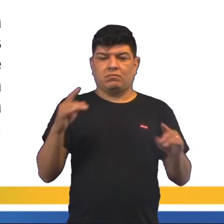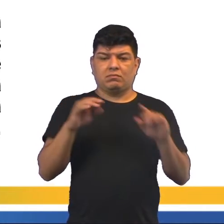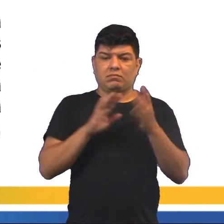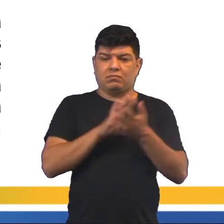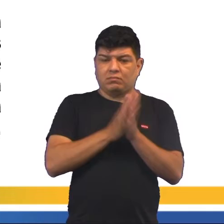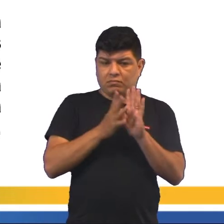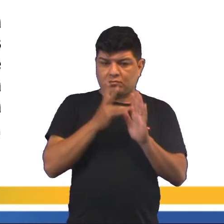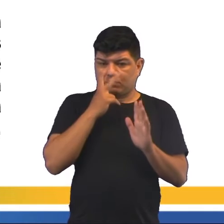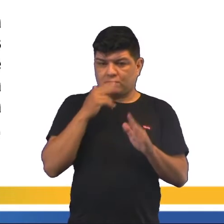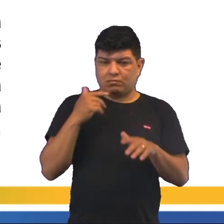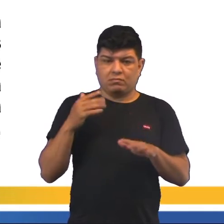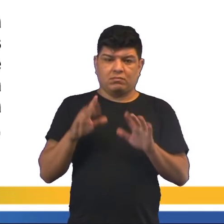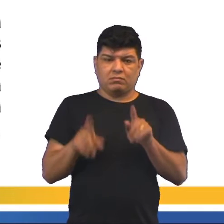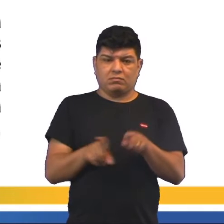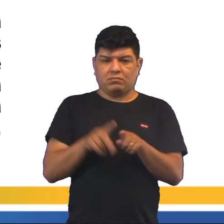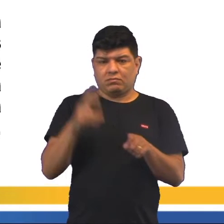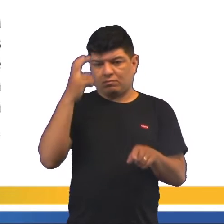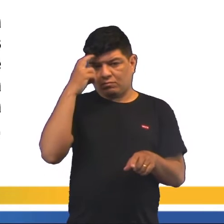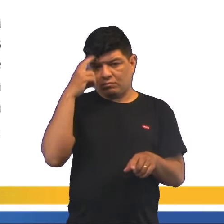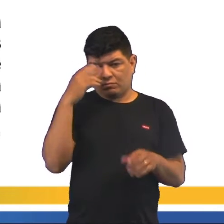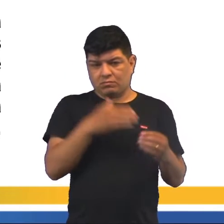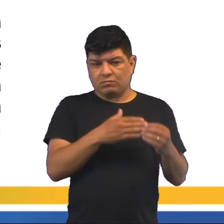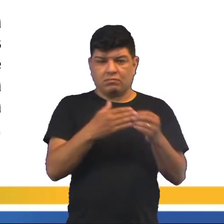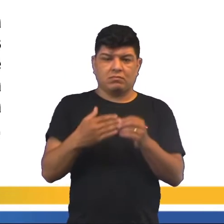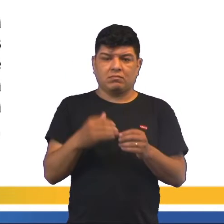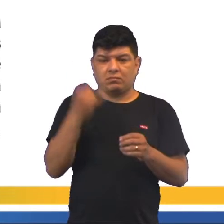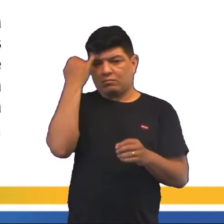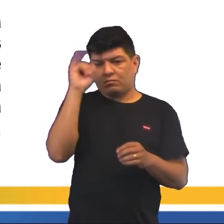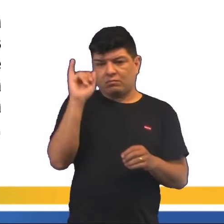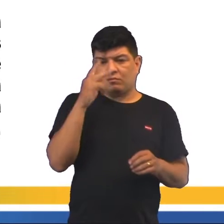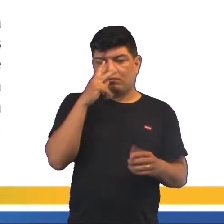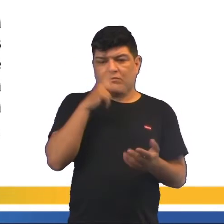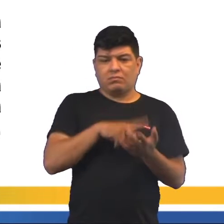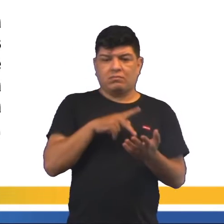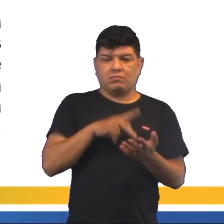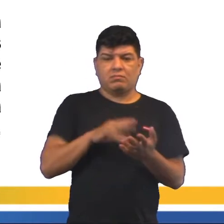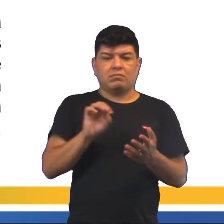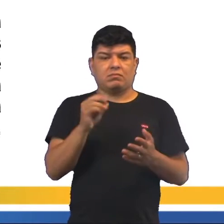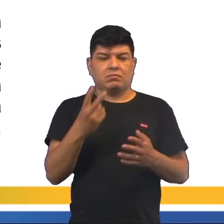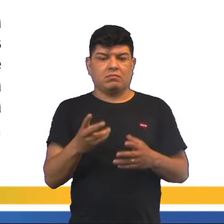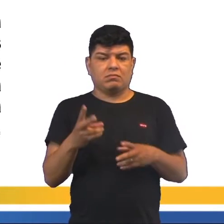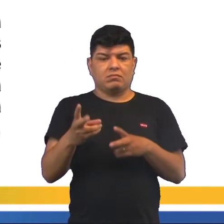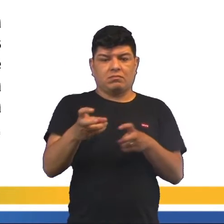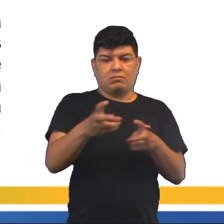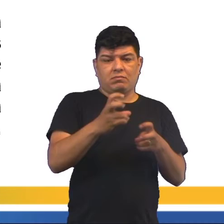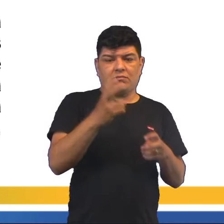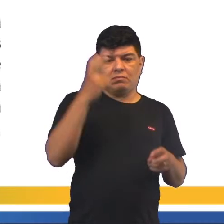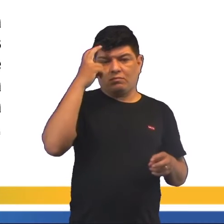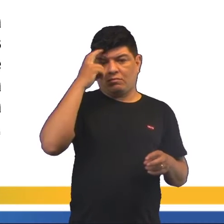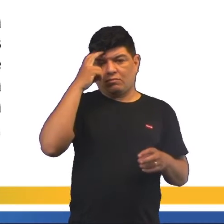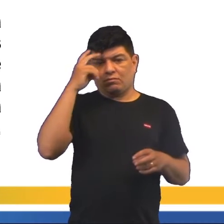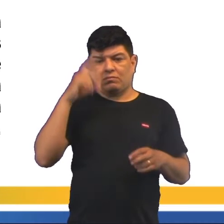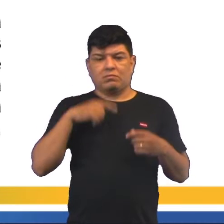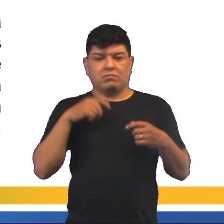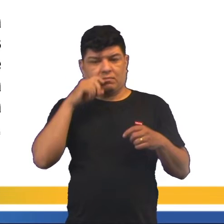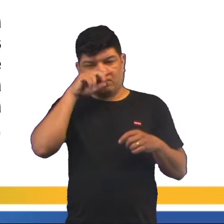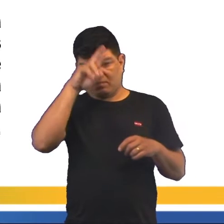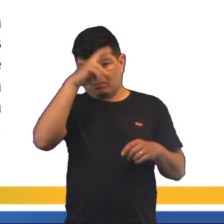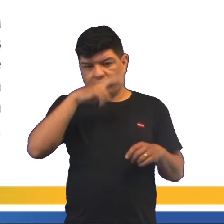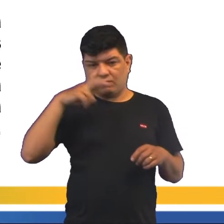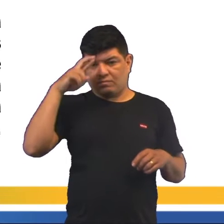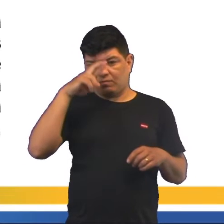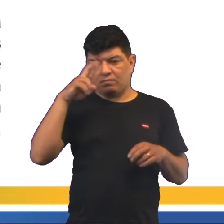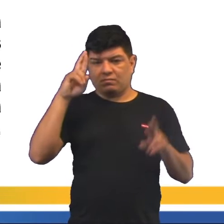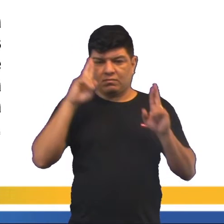qualquer noção de hierarquia cultural e traz à tona essa ideia de relativismo, ou seja, de que os aspectos de